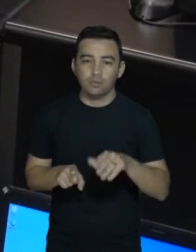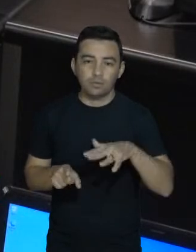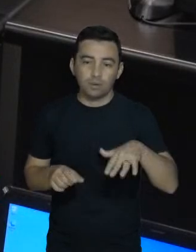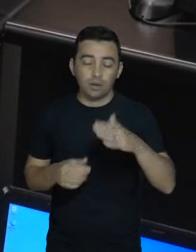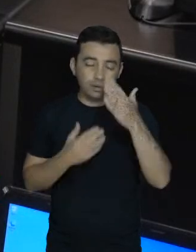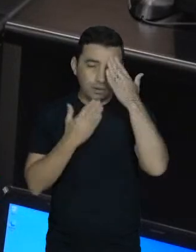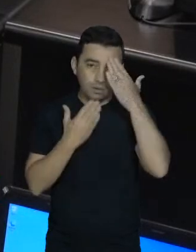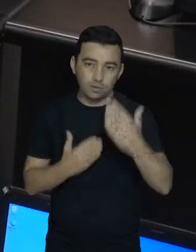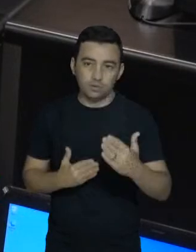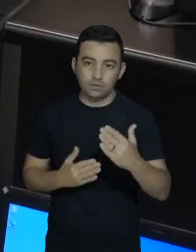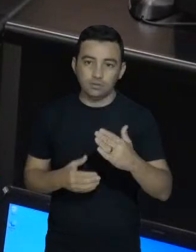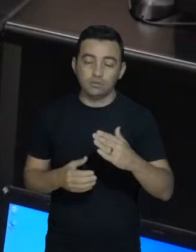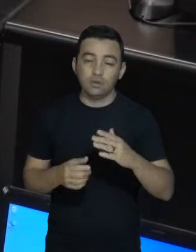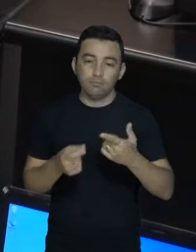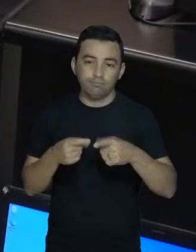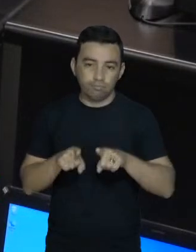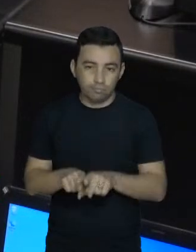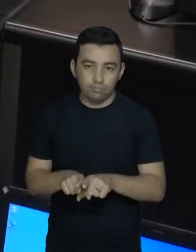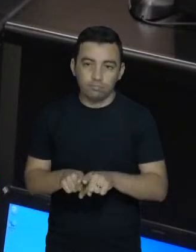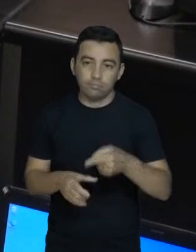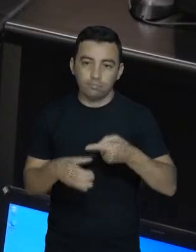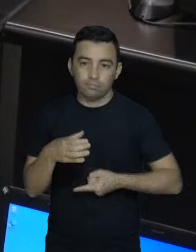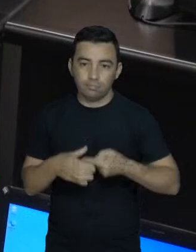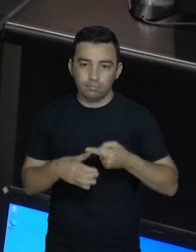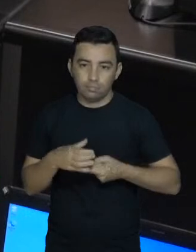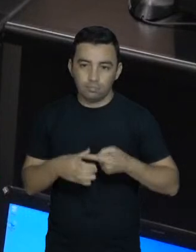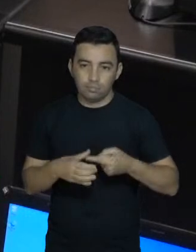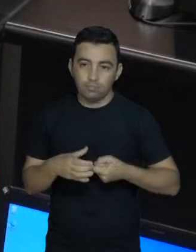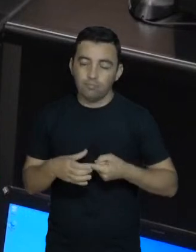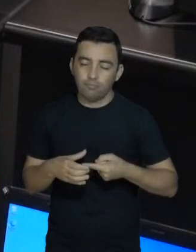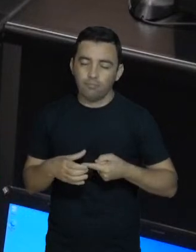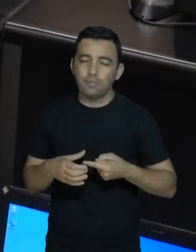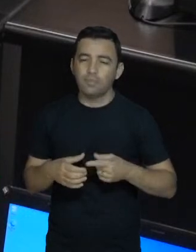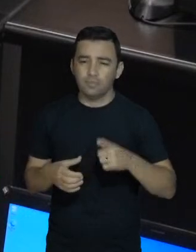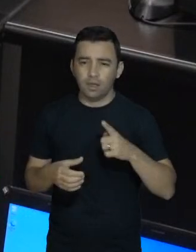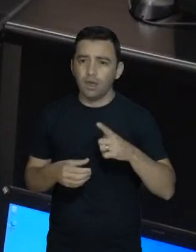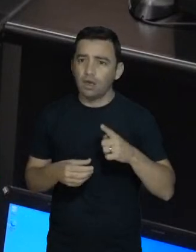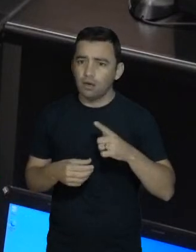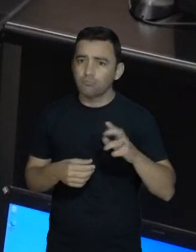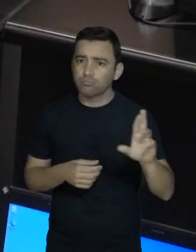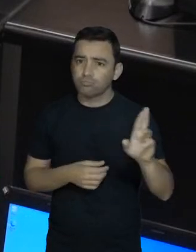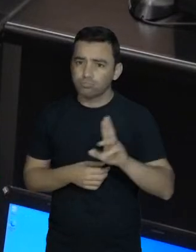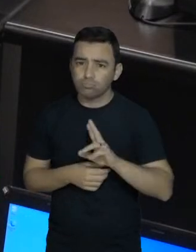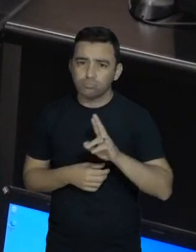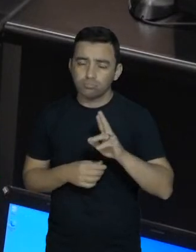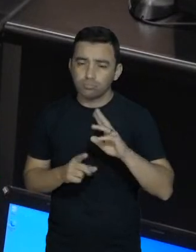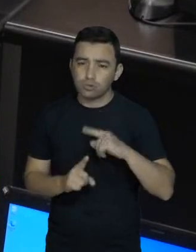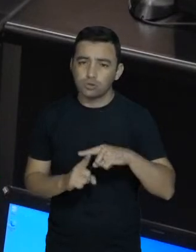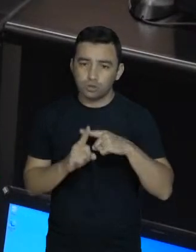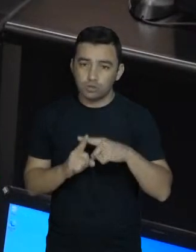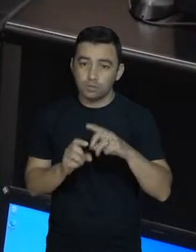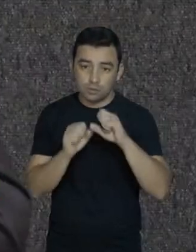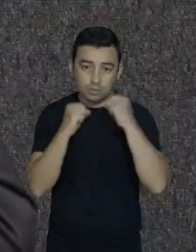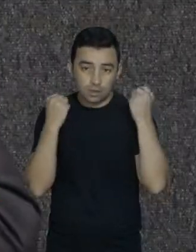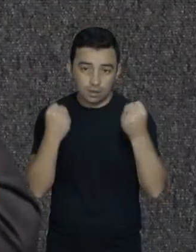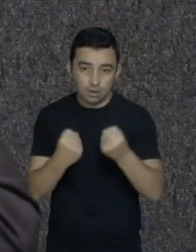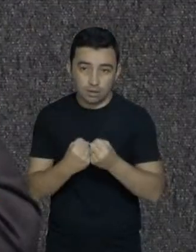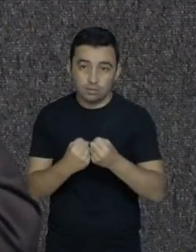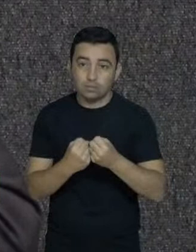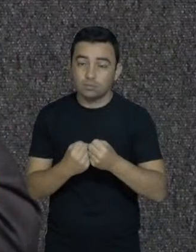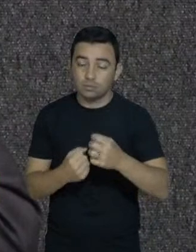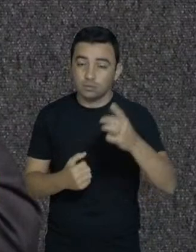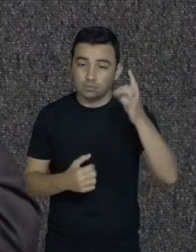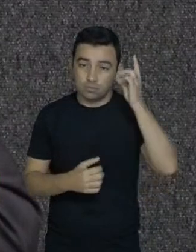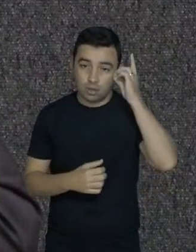a parceria da comissão e tivemos um retorno muito positivo da realização do seminário Estadual sobre síndrome de Down